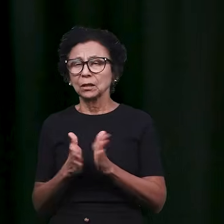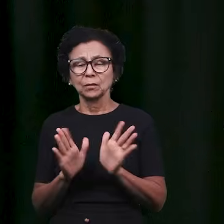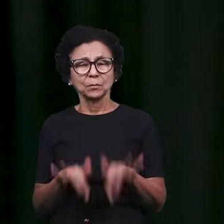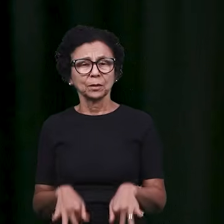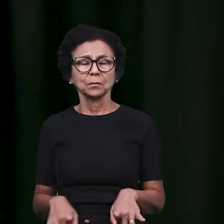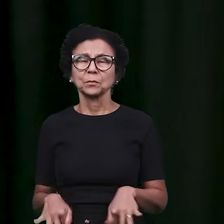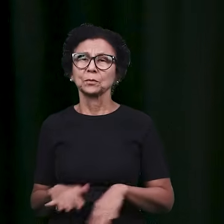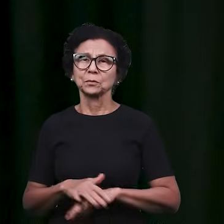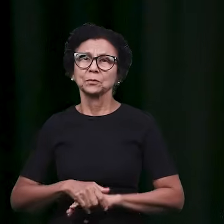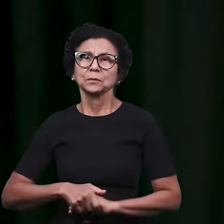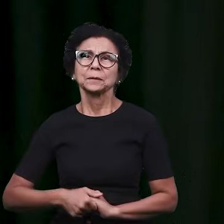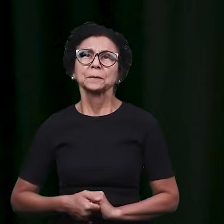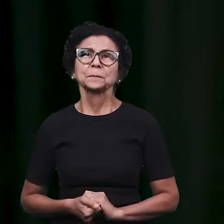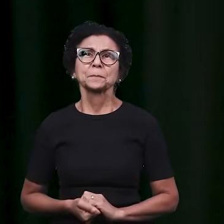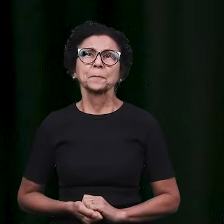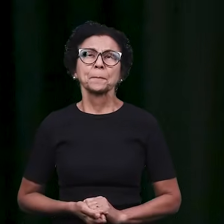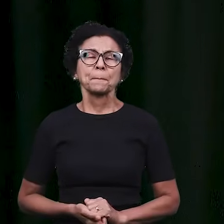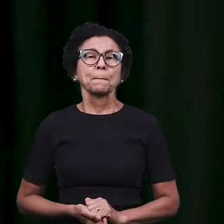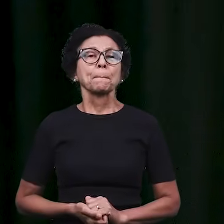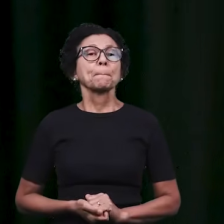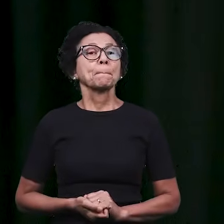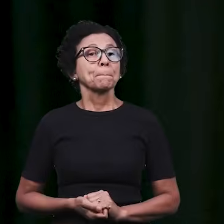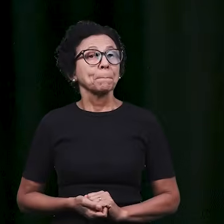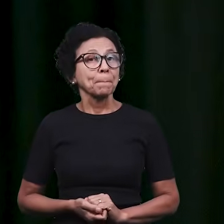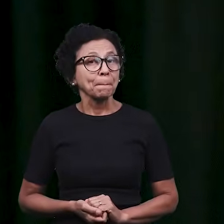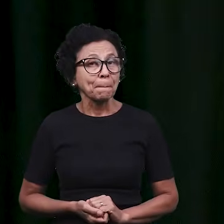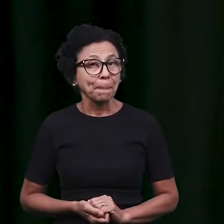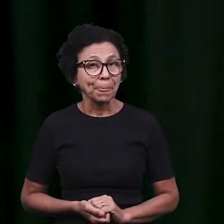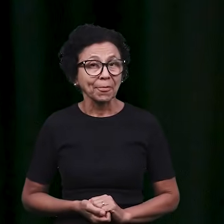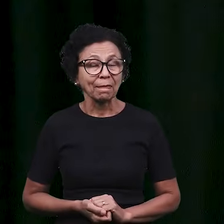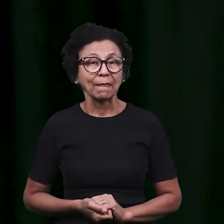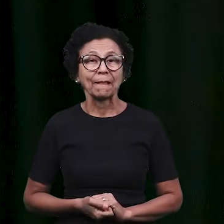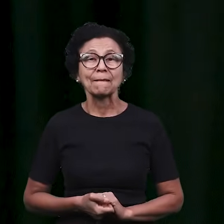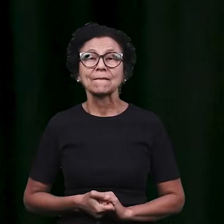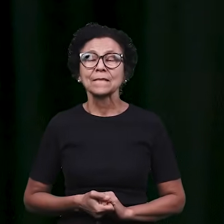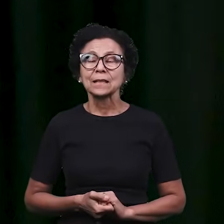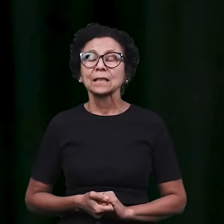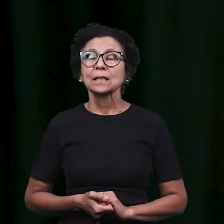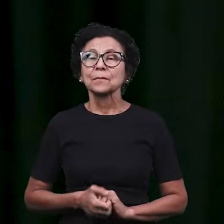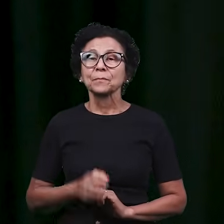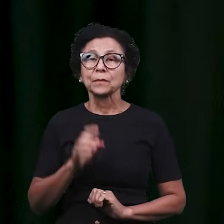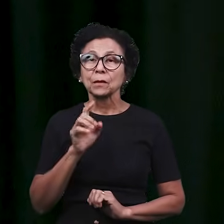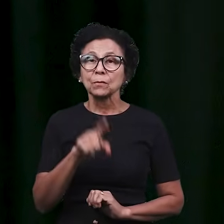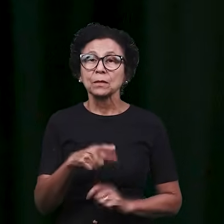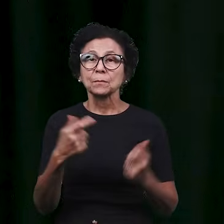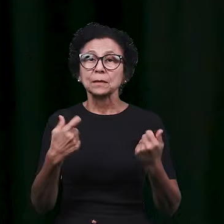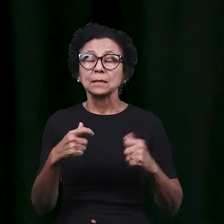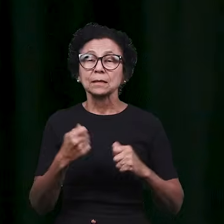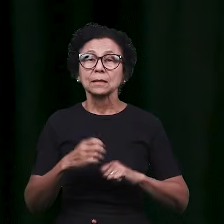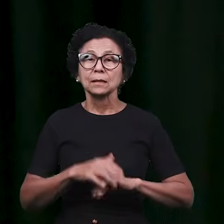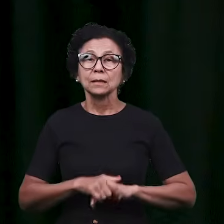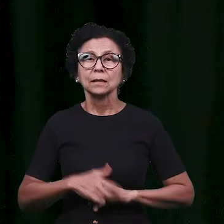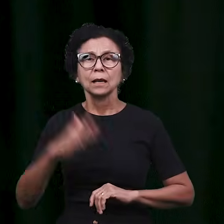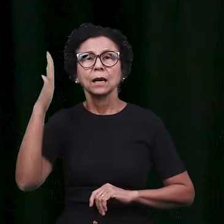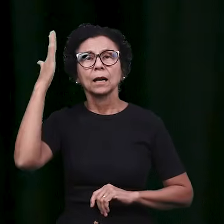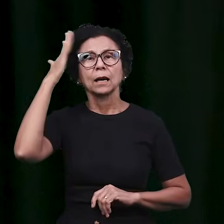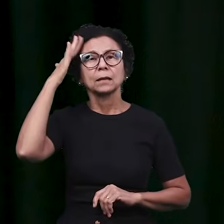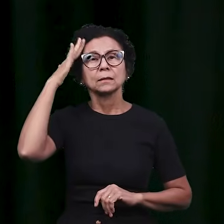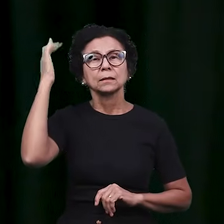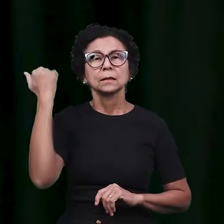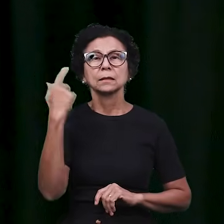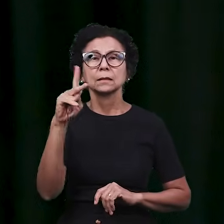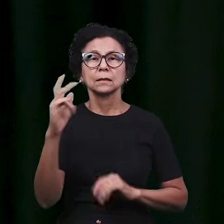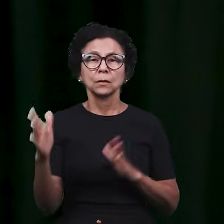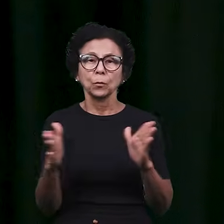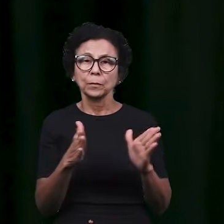encontrar nesse capítulo. O homem entendendo o que é o homem fica. Nós tivemos homens extraordinários